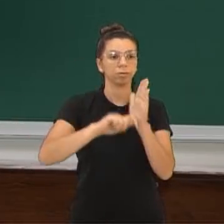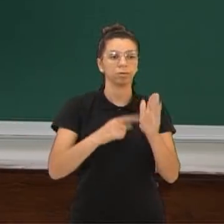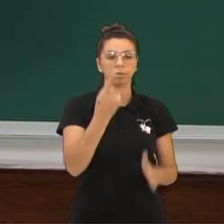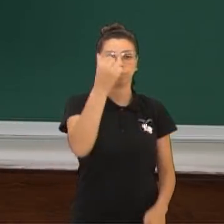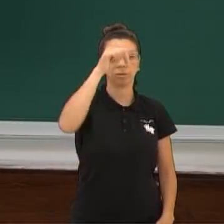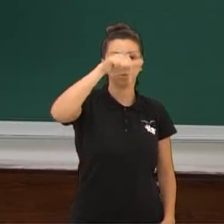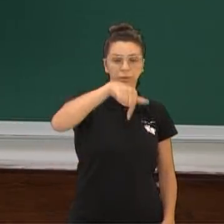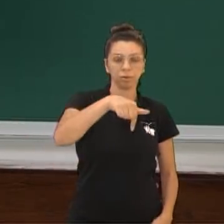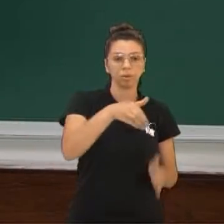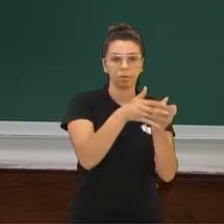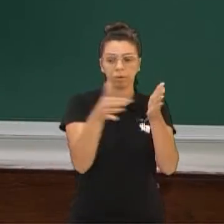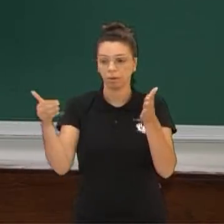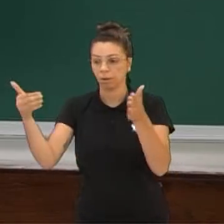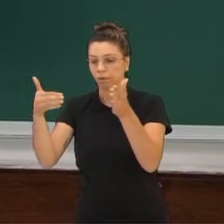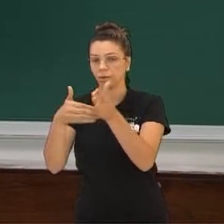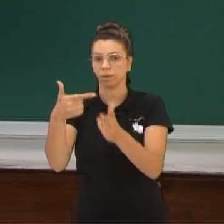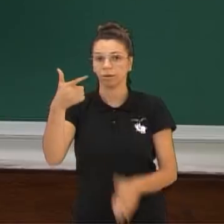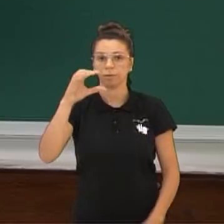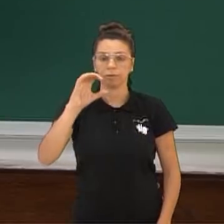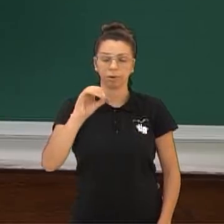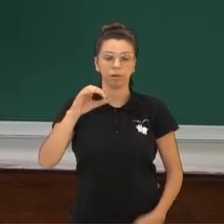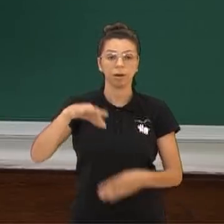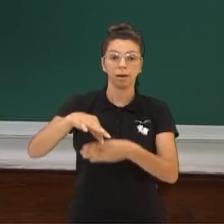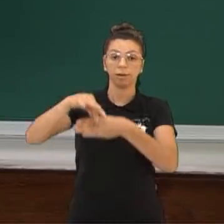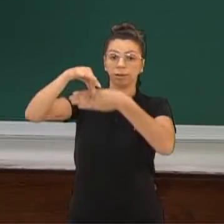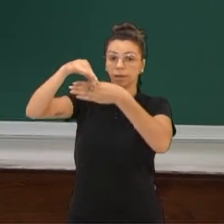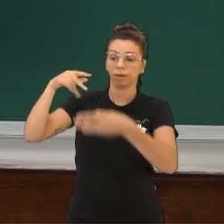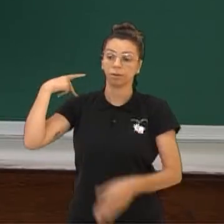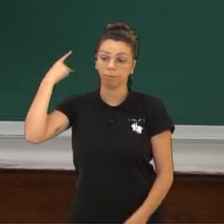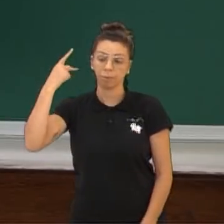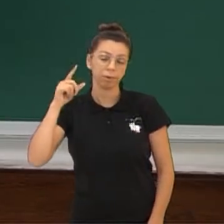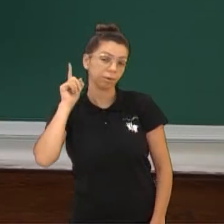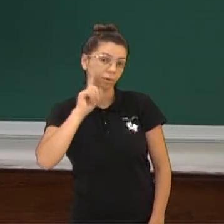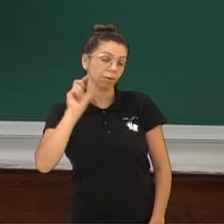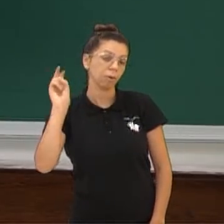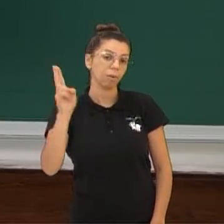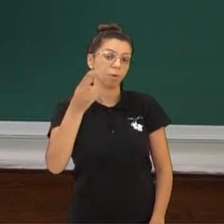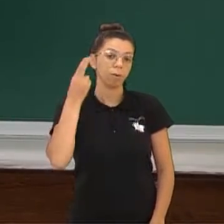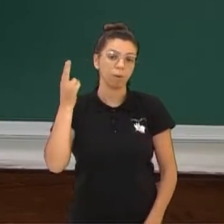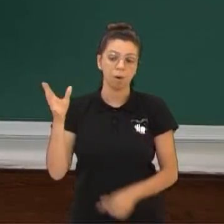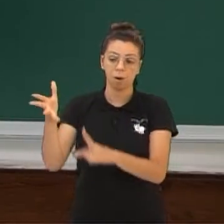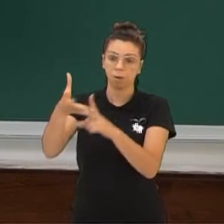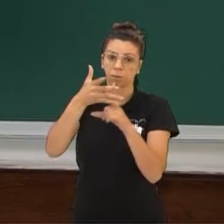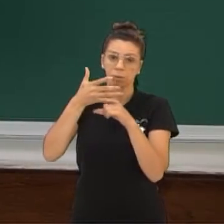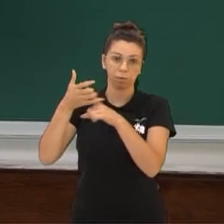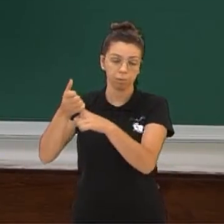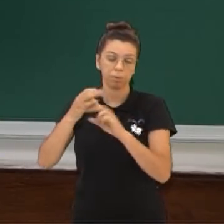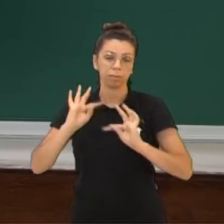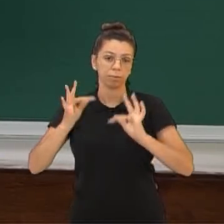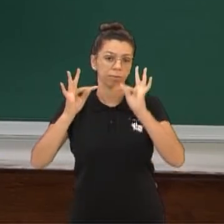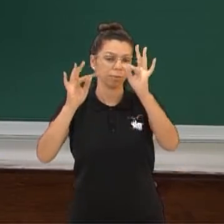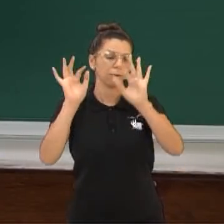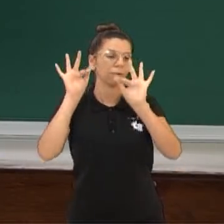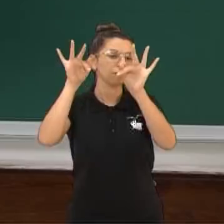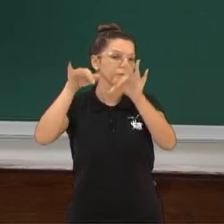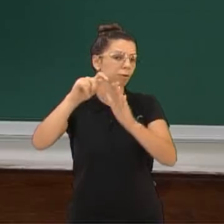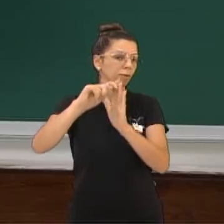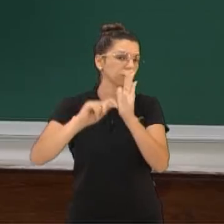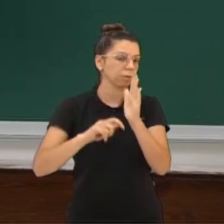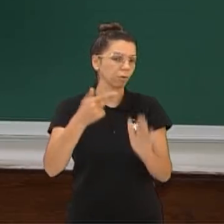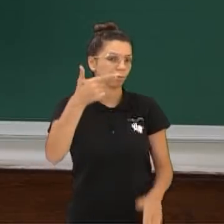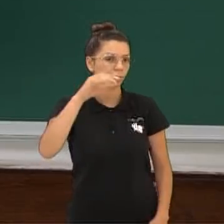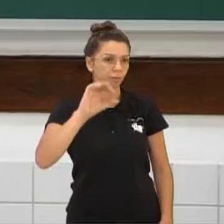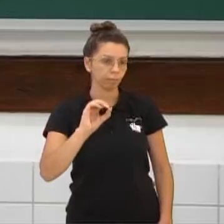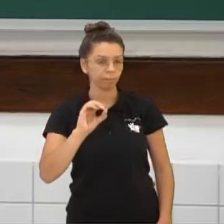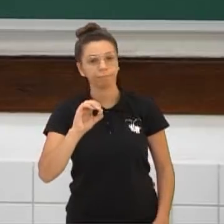a liderança política dos Estados Unidos ou foi a dominação tecnológica dos Estados Unidos lá no final do século